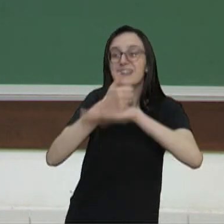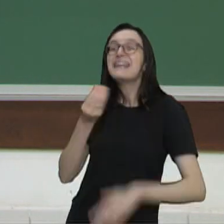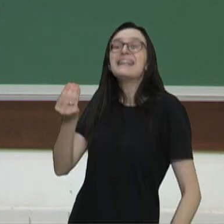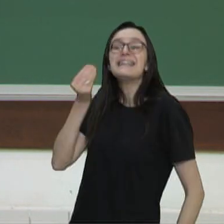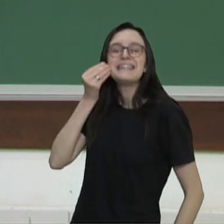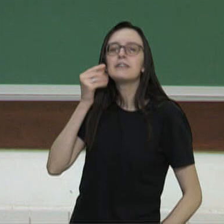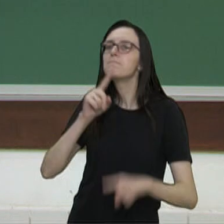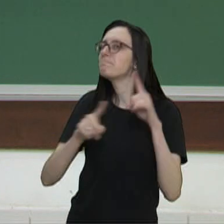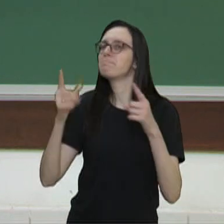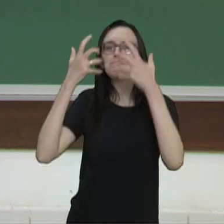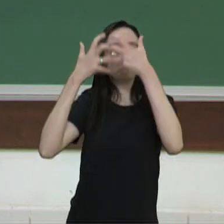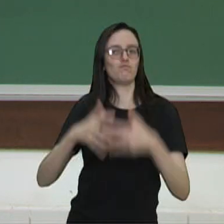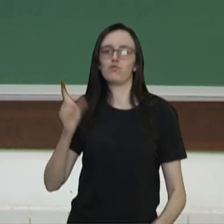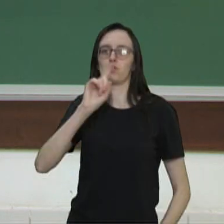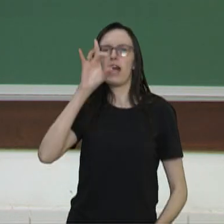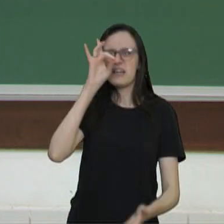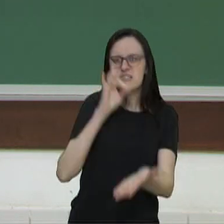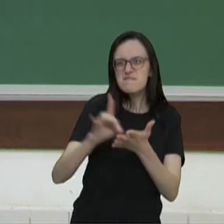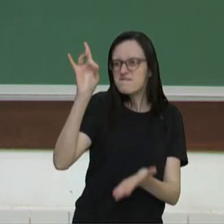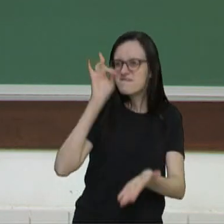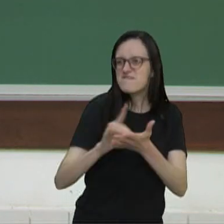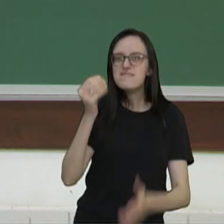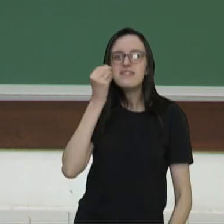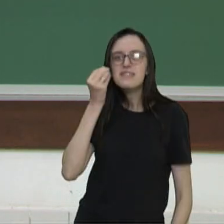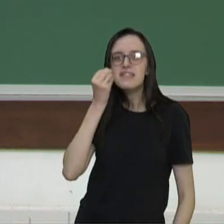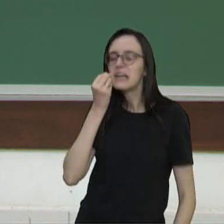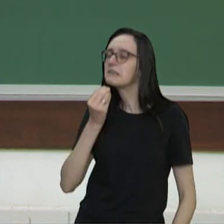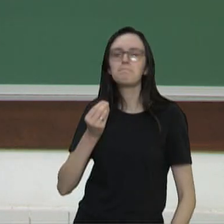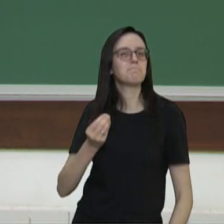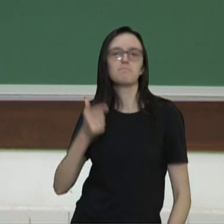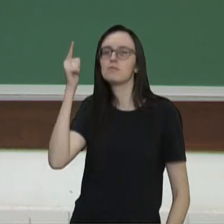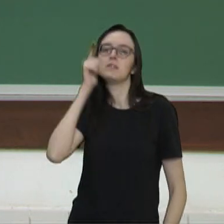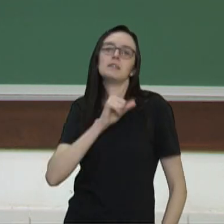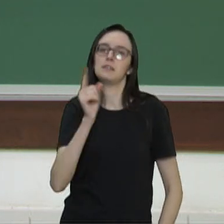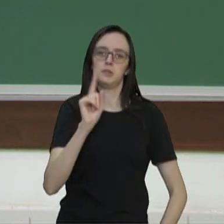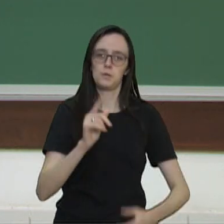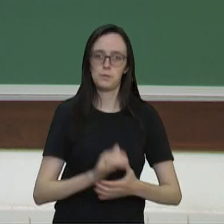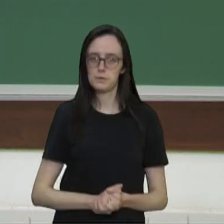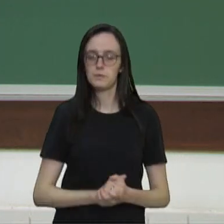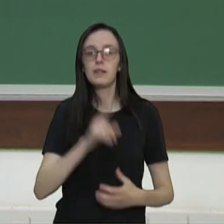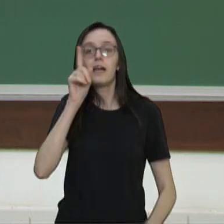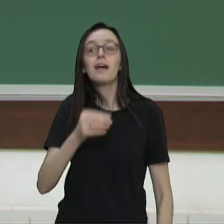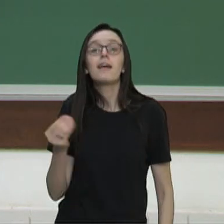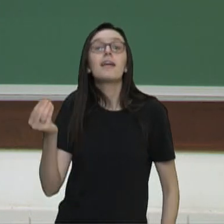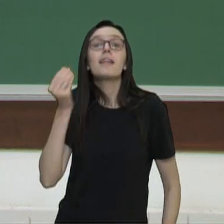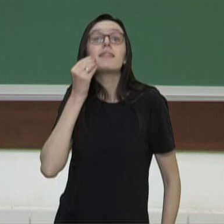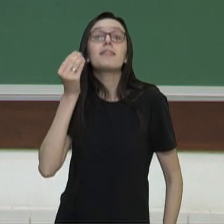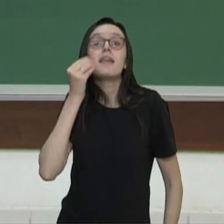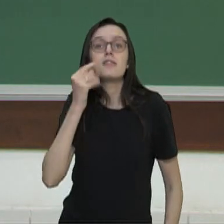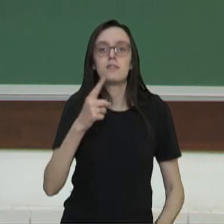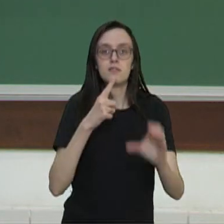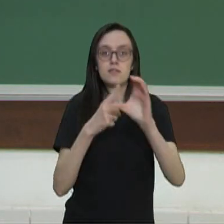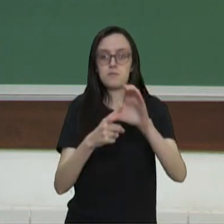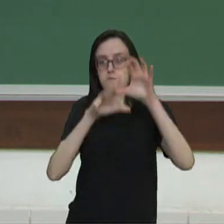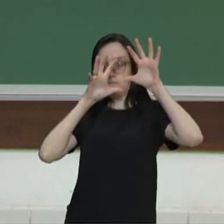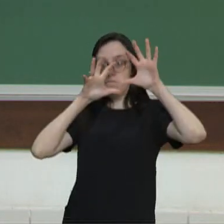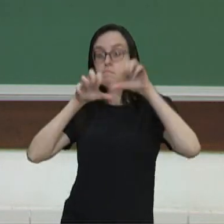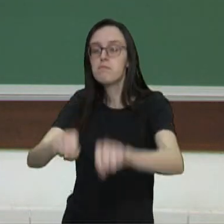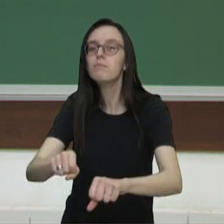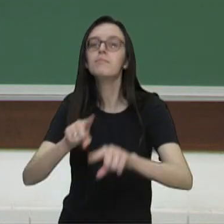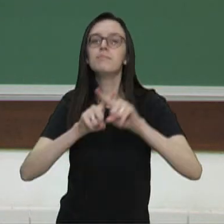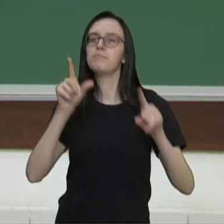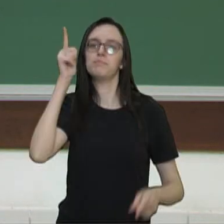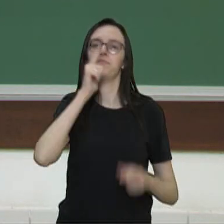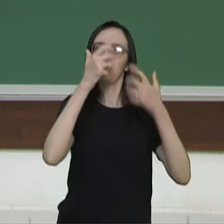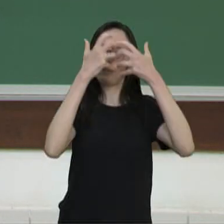os inimigos desse movimento o chamaram. Intentona comunista, uma tentativa comunista que não deu muito